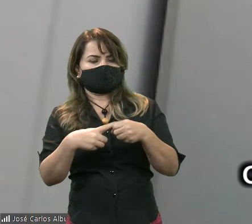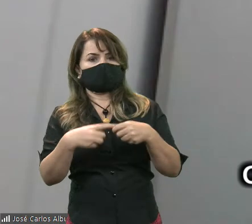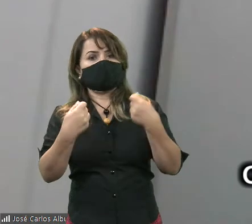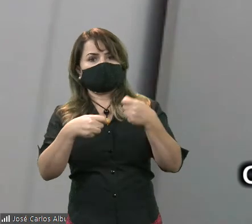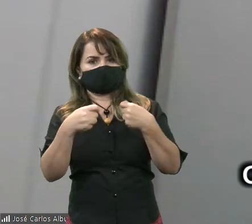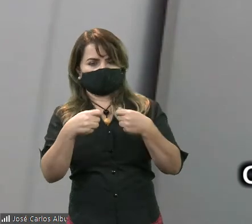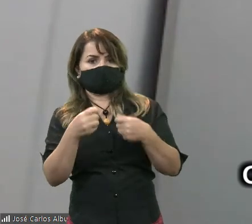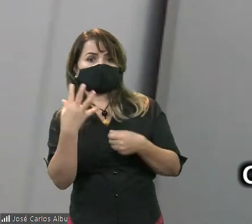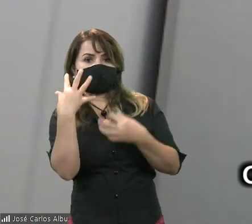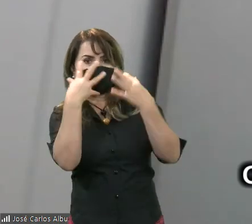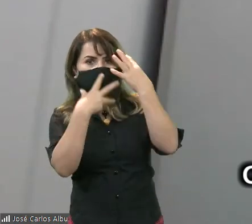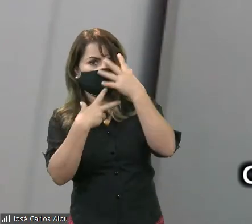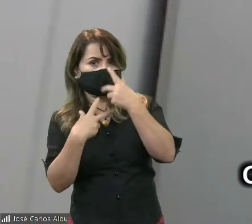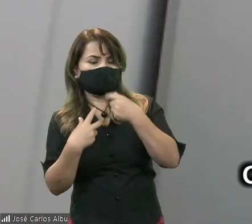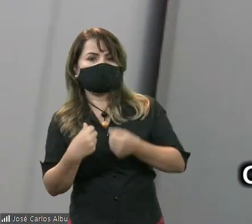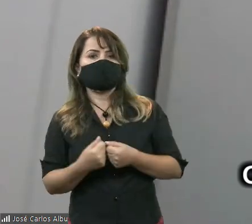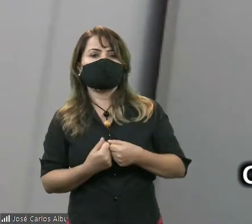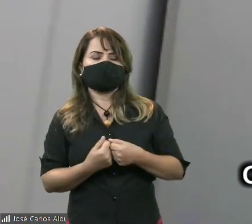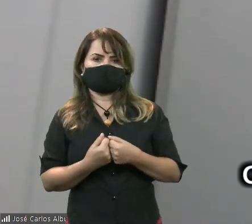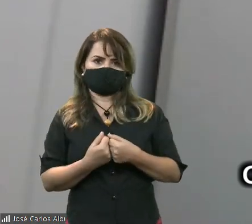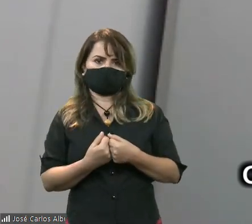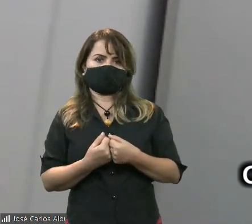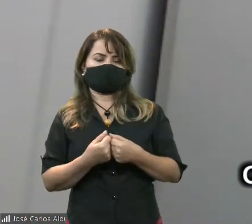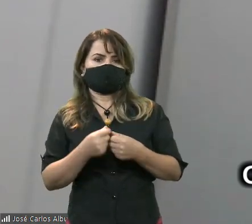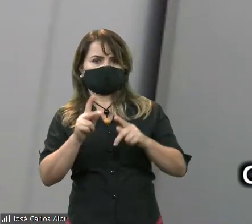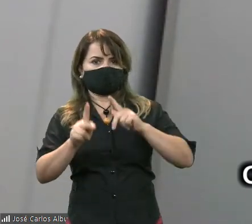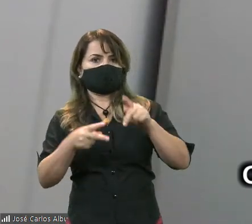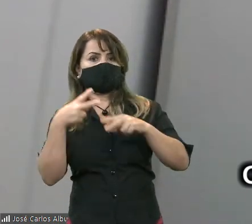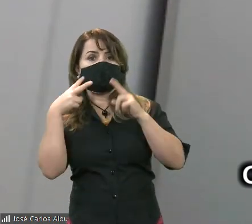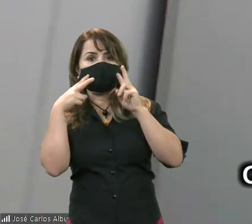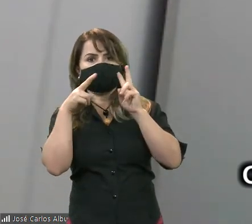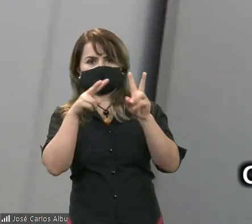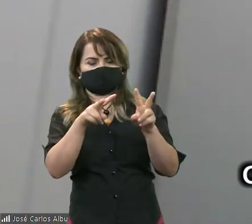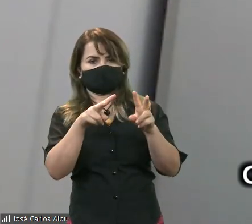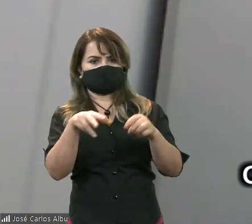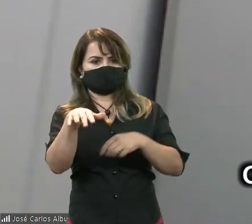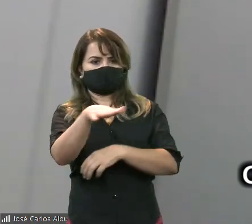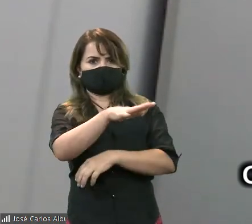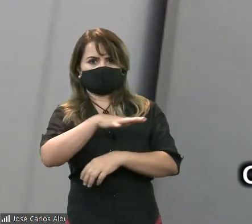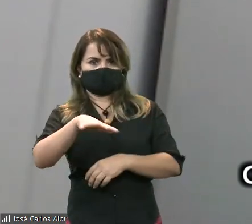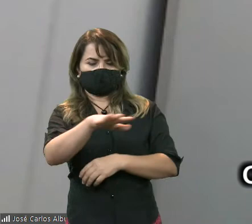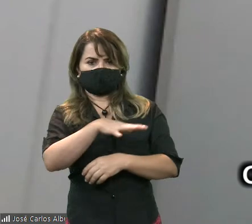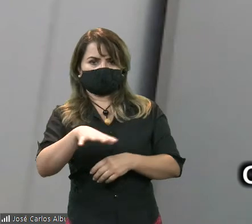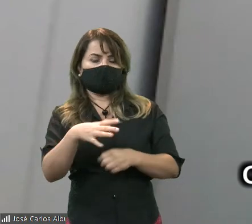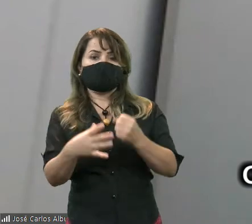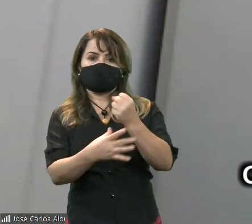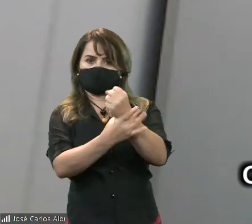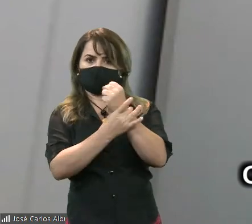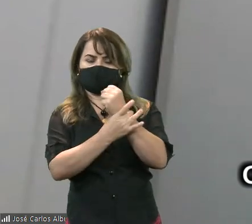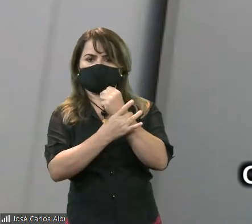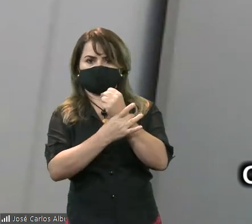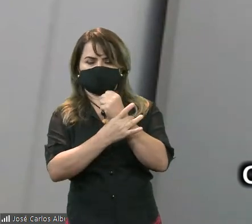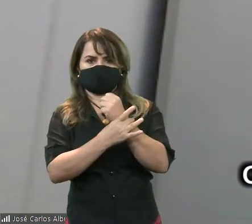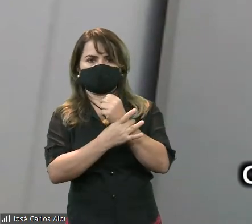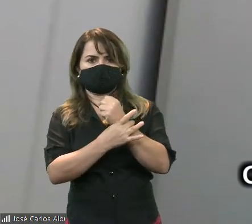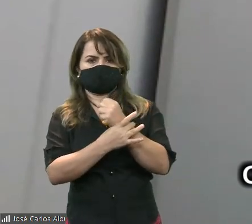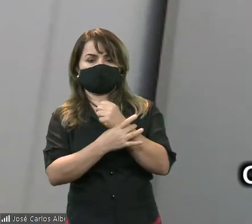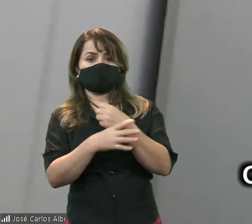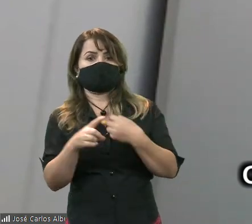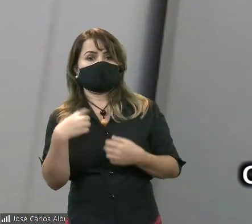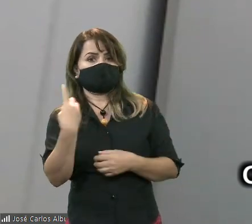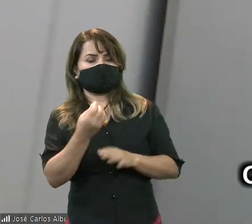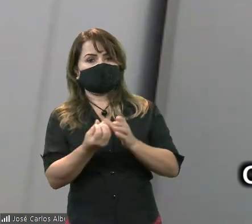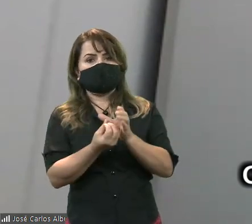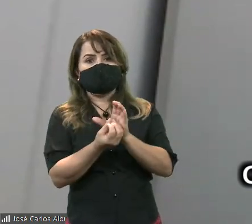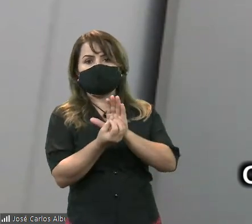nos mais variados períodos do dia, tomando esses espaços seguros e habitáveis. Daí nós vamos criar aqui na